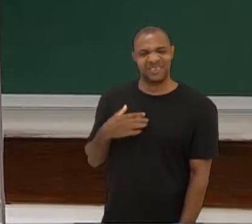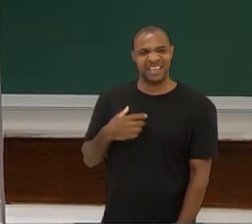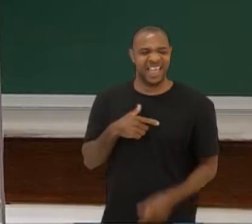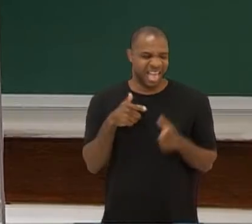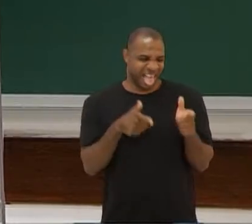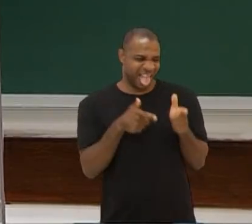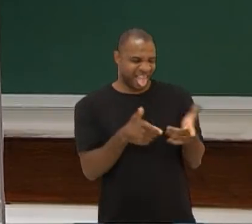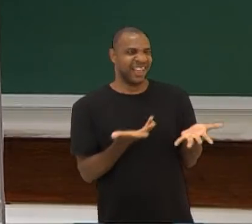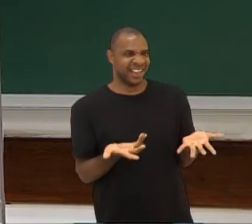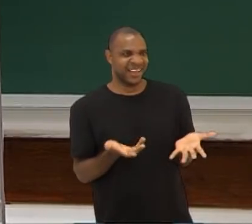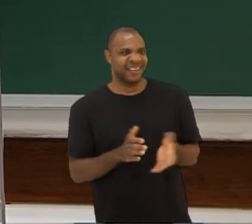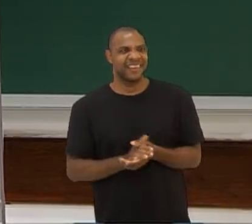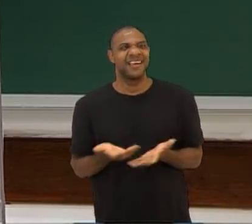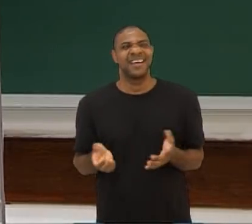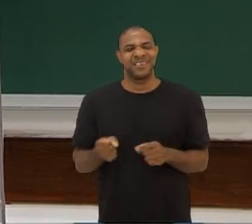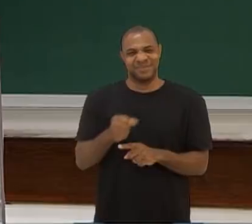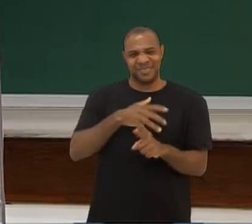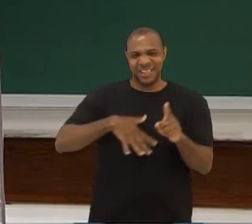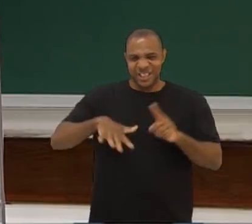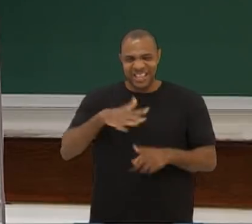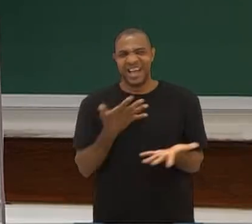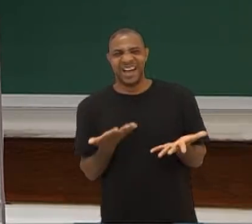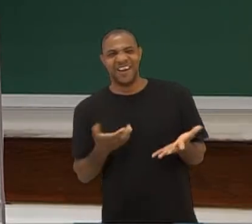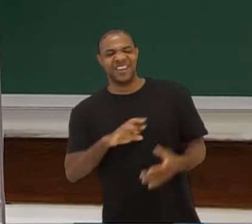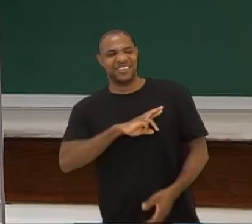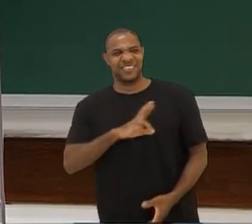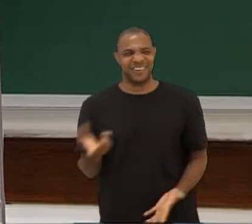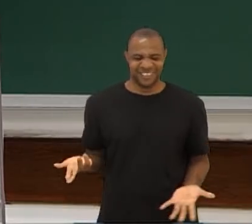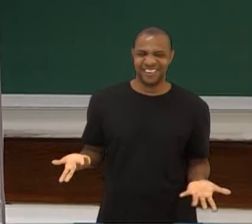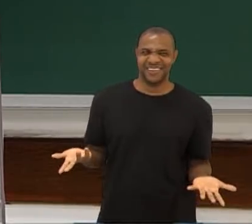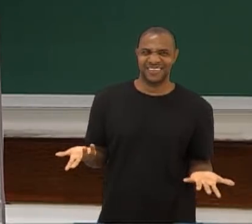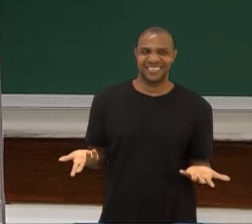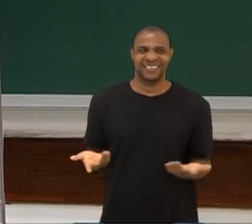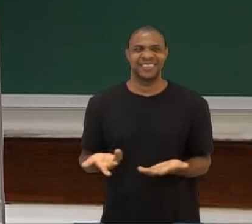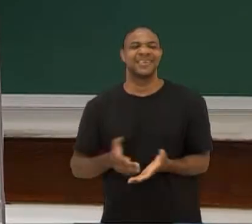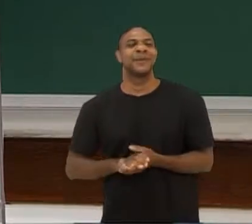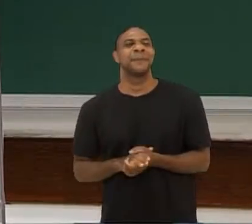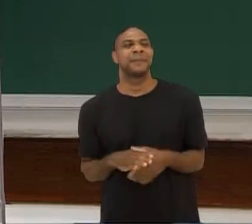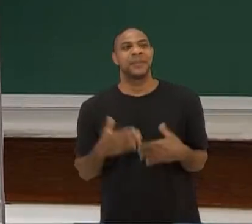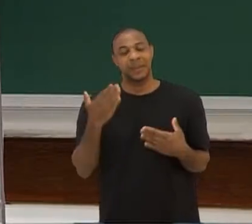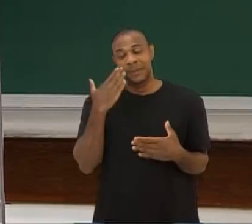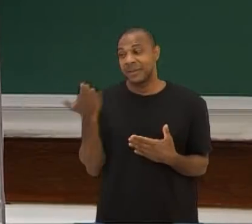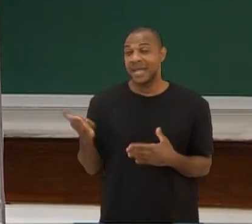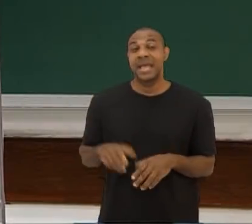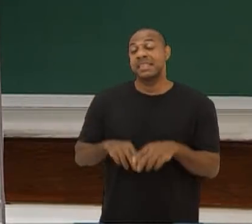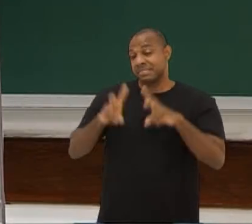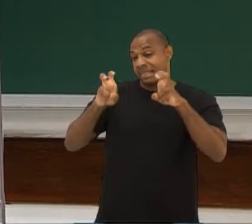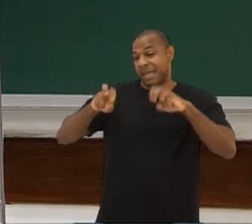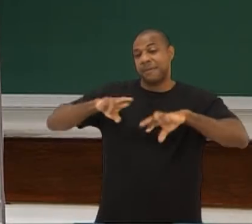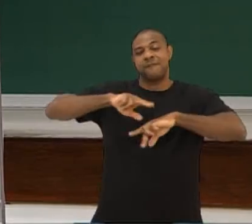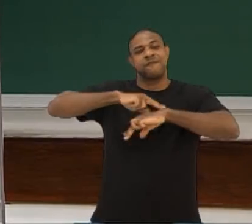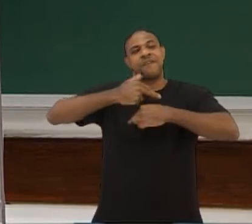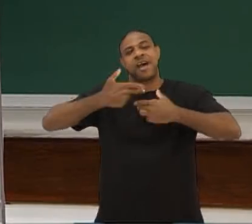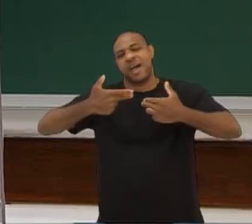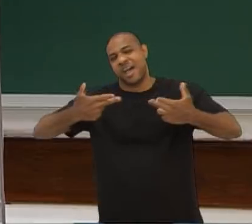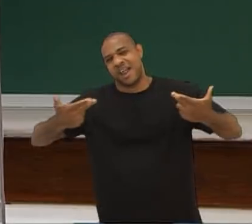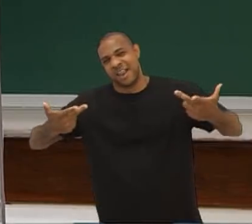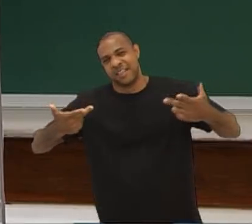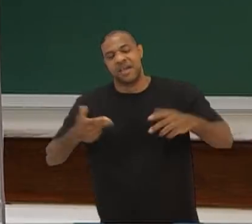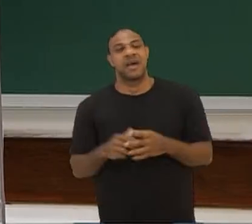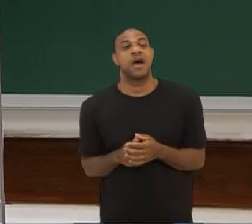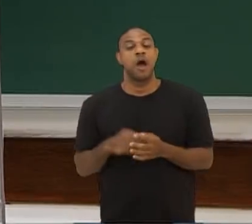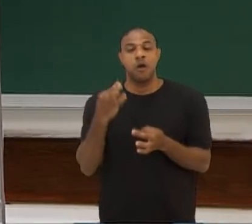da situação social ou religiosa ou de saúde, né? Temas diversos, folclore